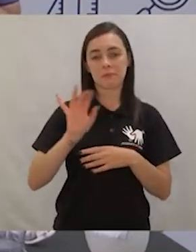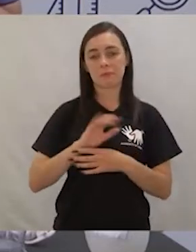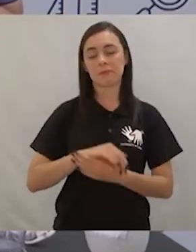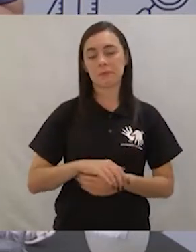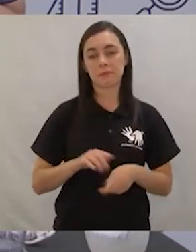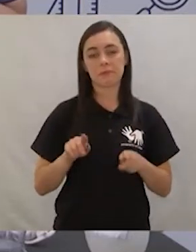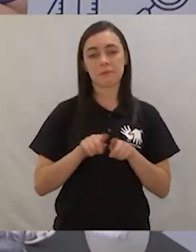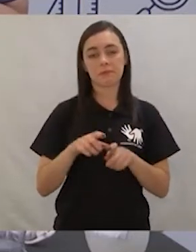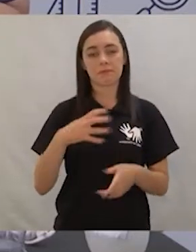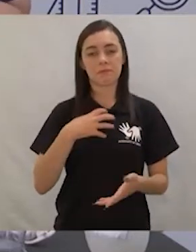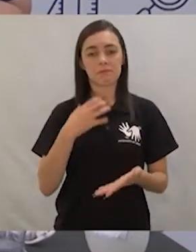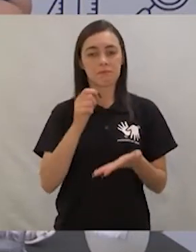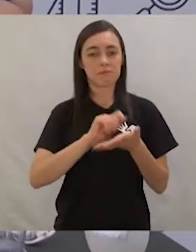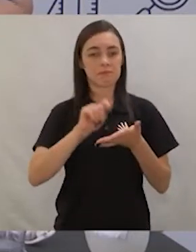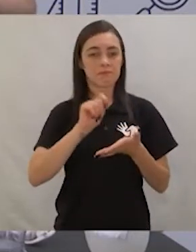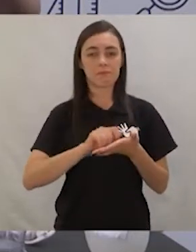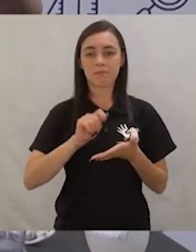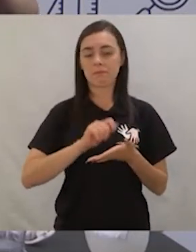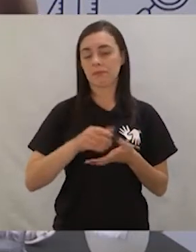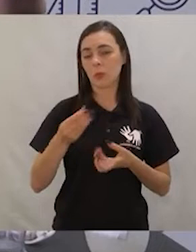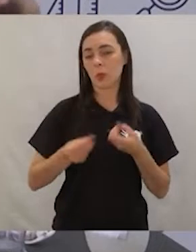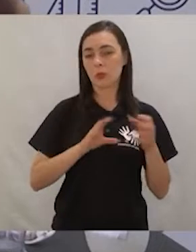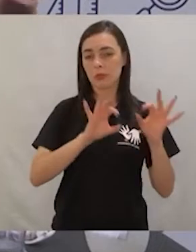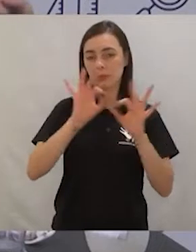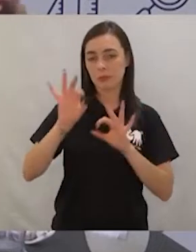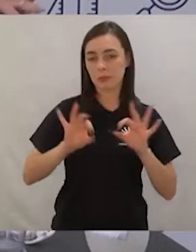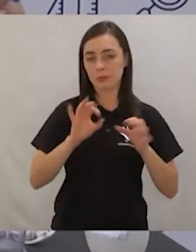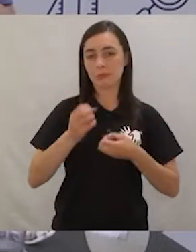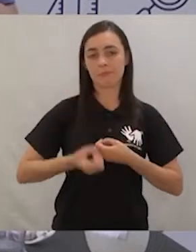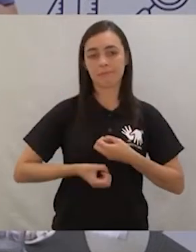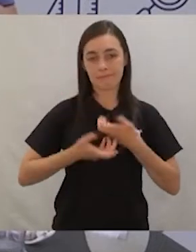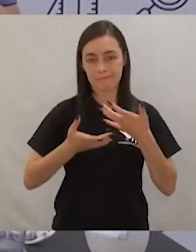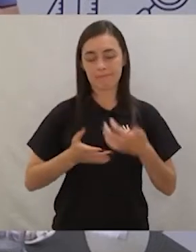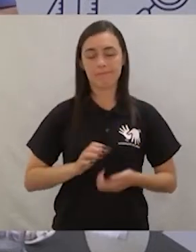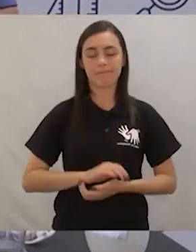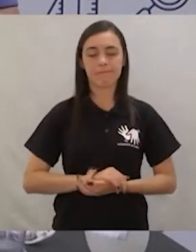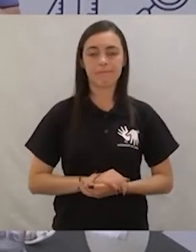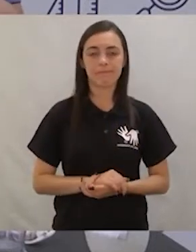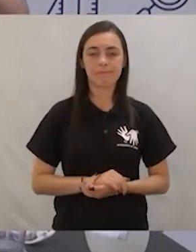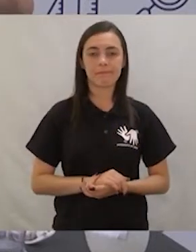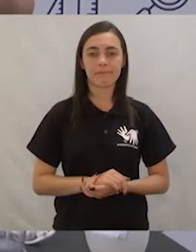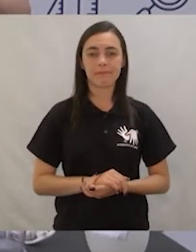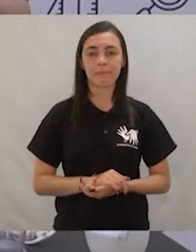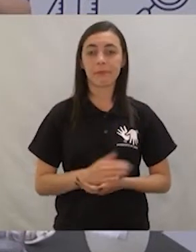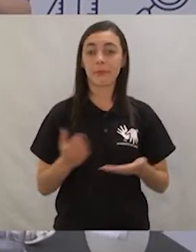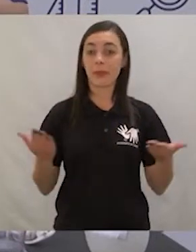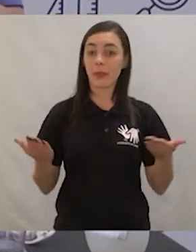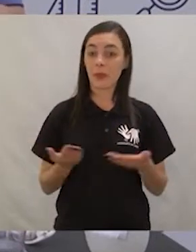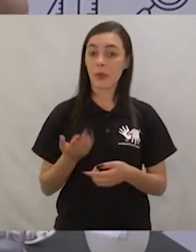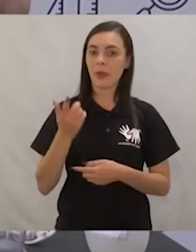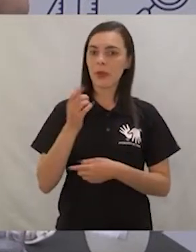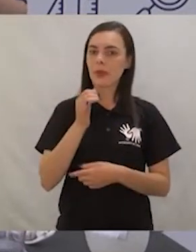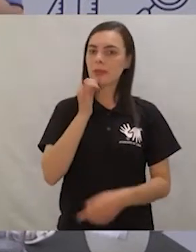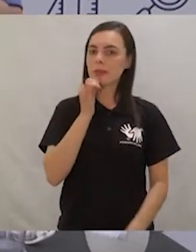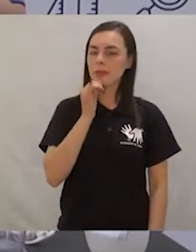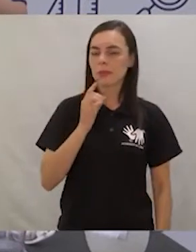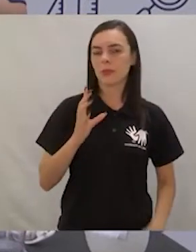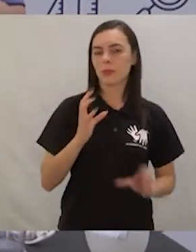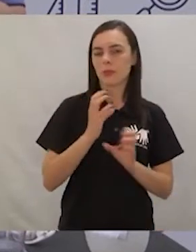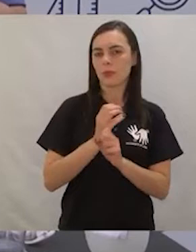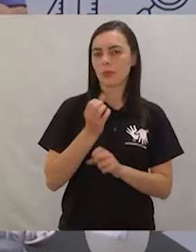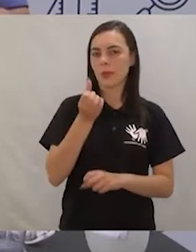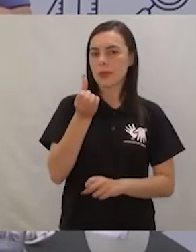de cada escritor, como que ele vai fazer o seu poema, tá? Então, aqui apareceram